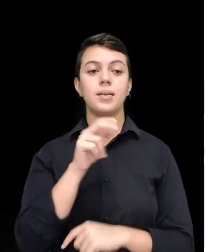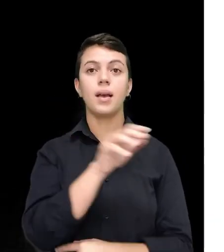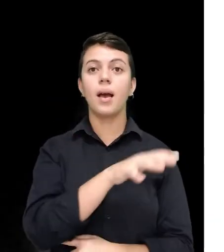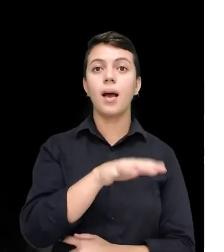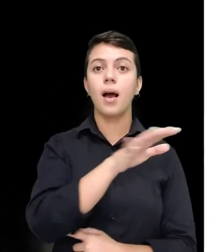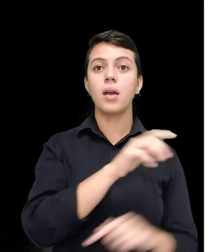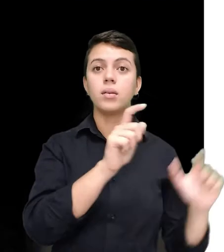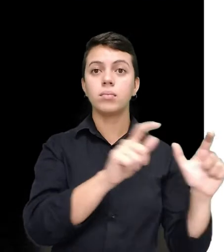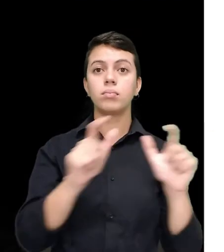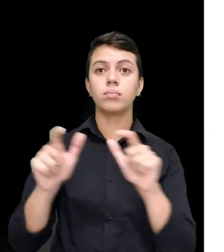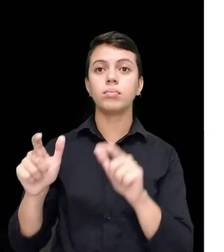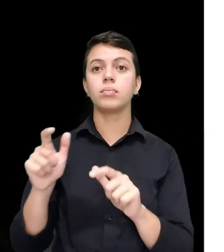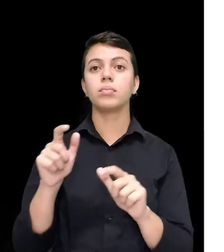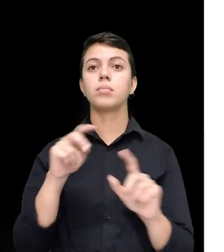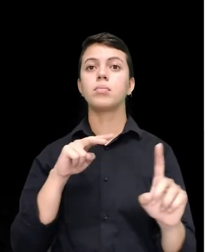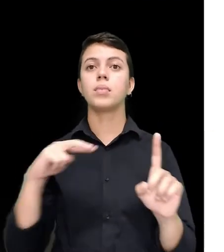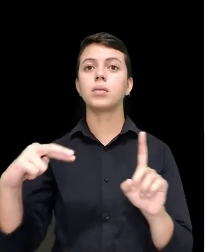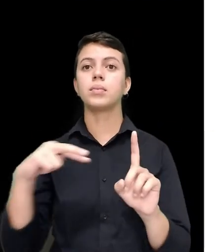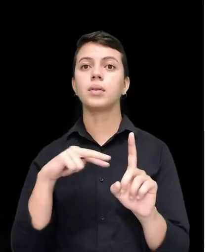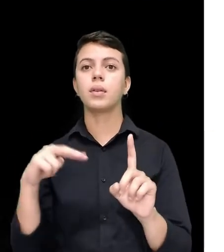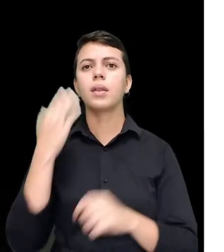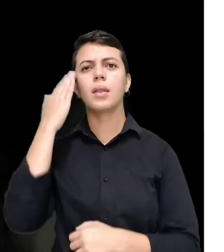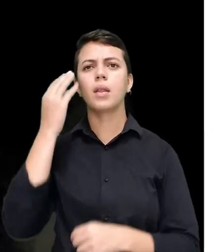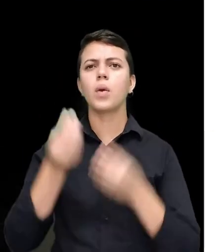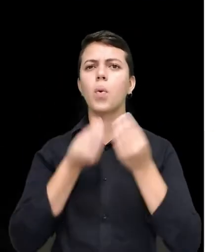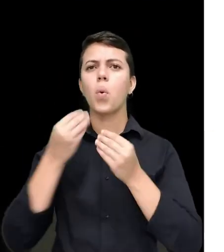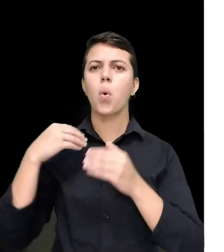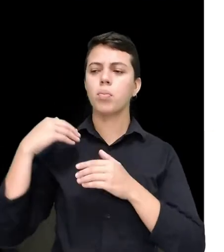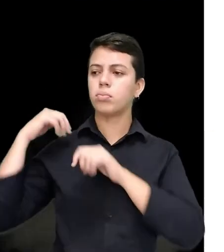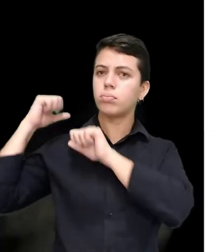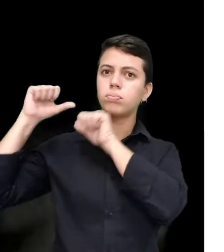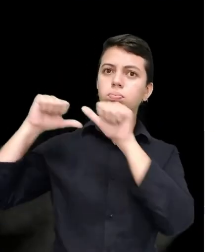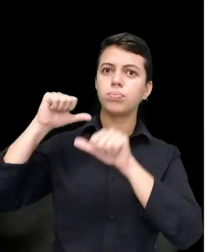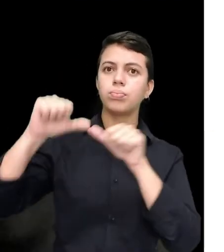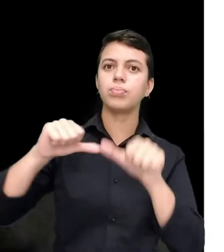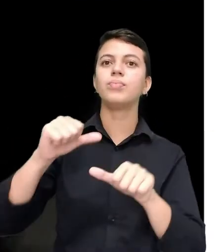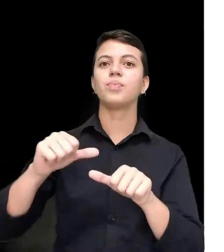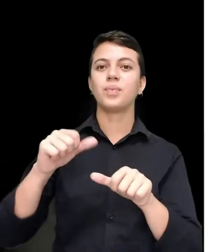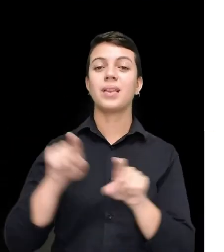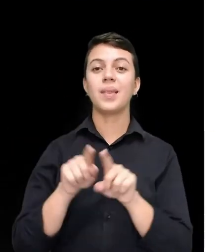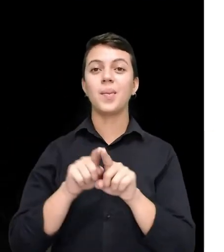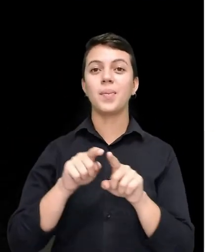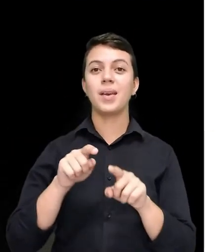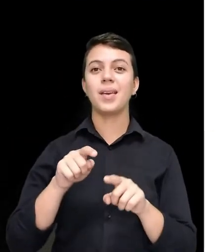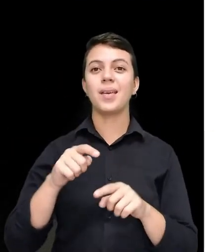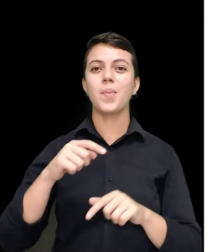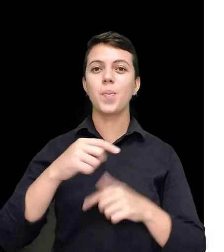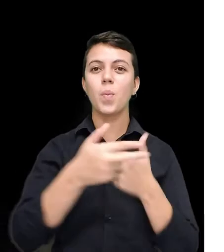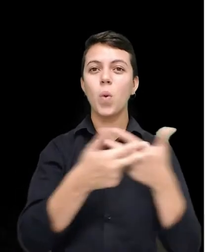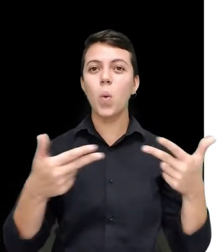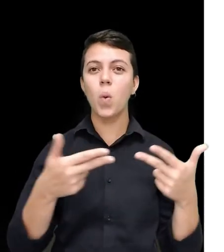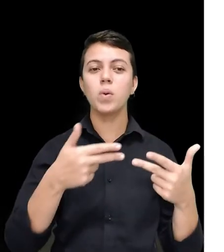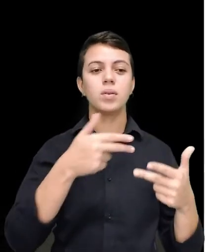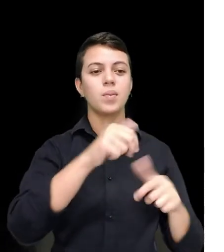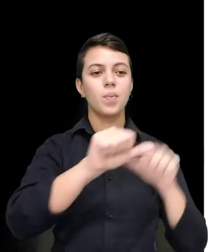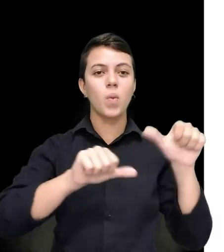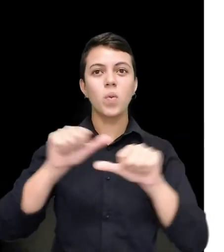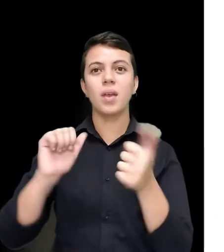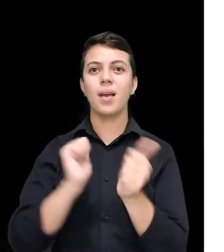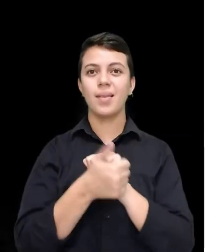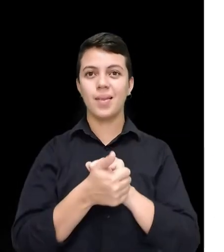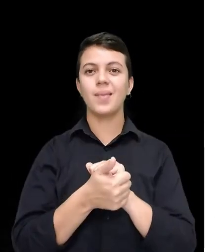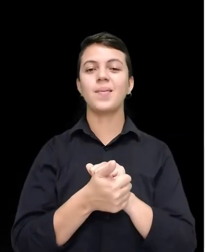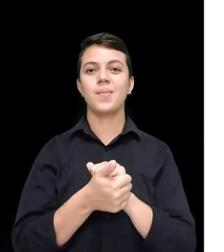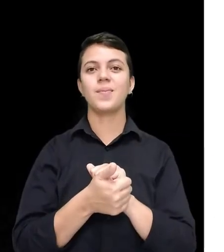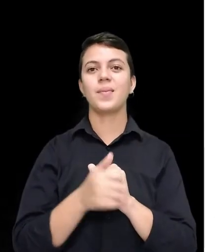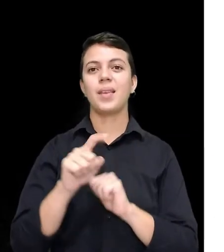que contribuíram para esse desenvolvimento de práticas organizacionais